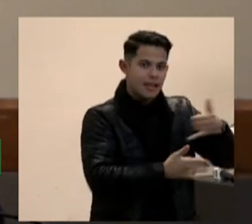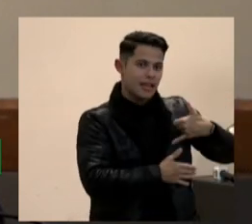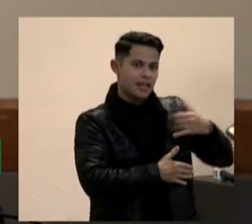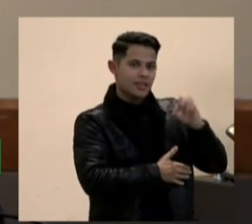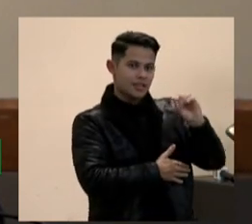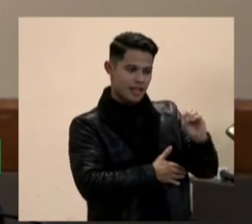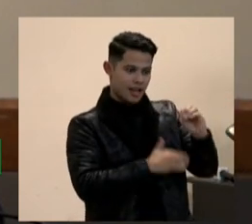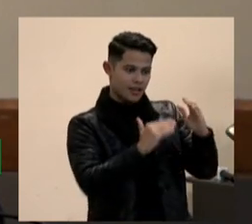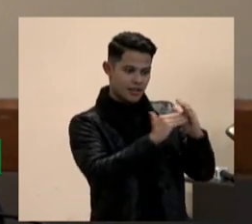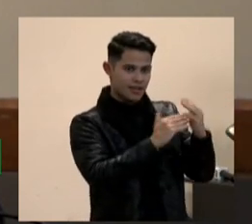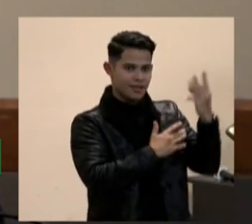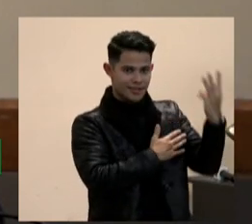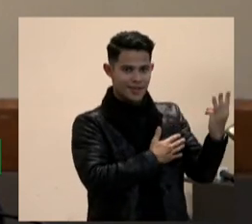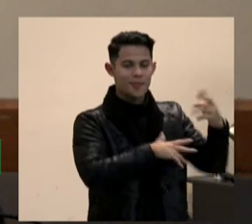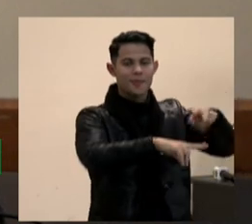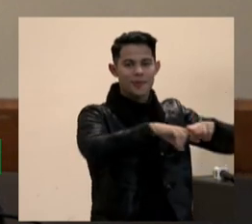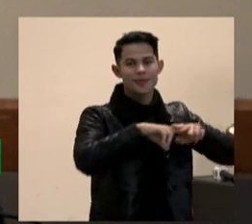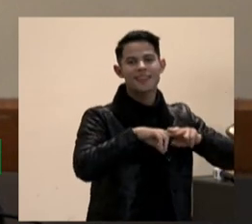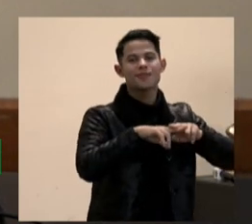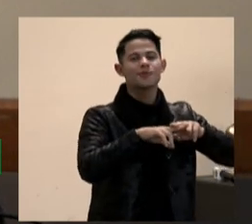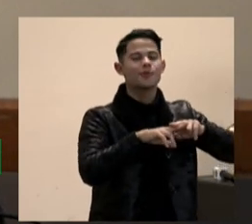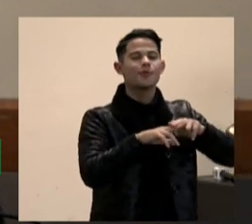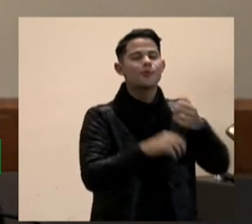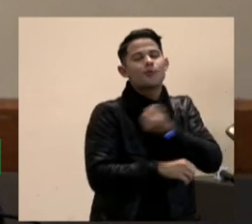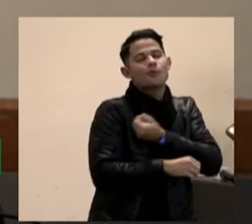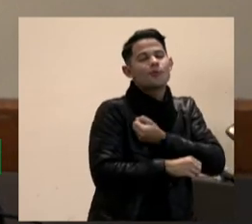desde 0% até